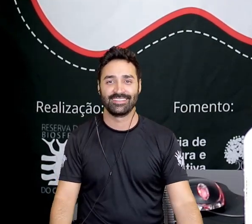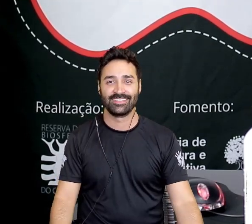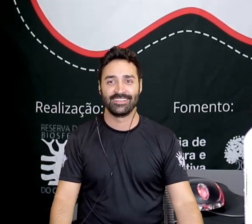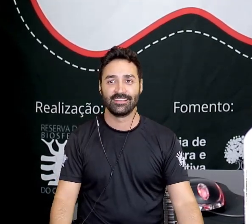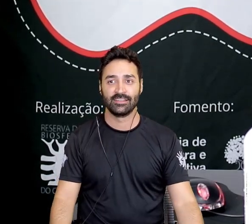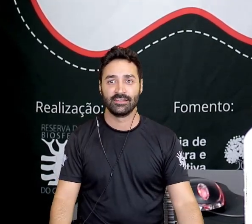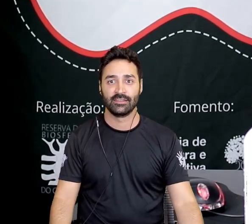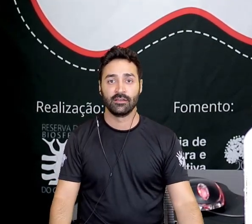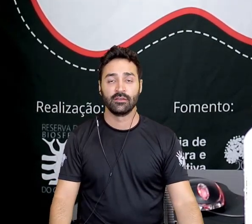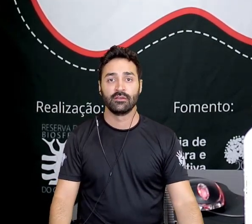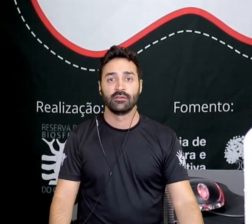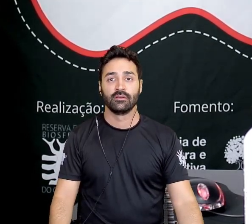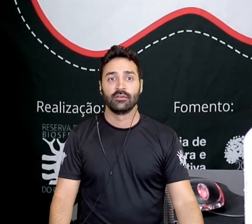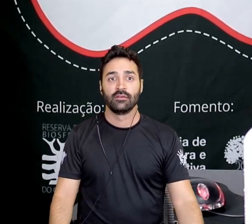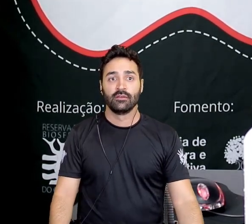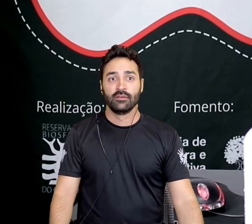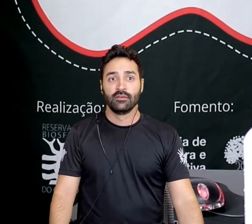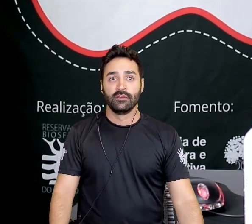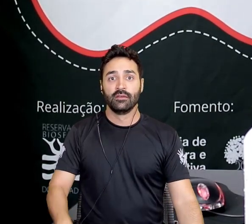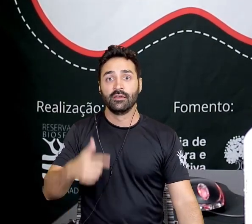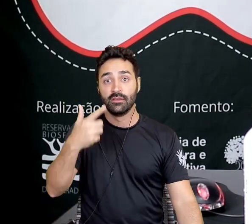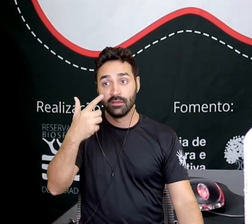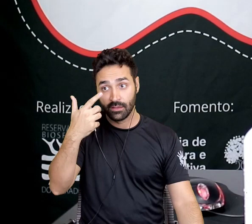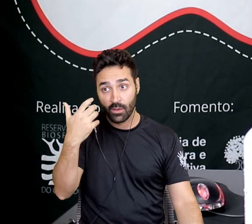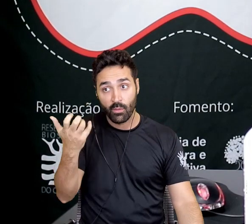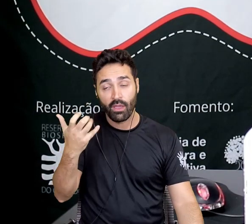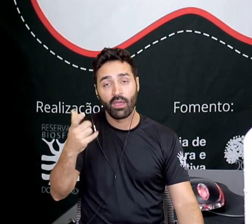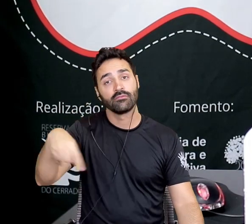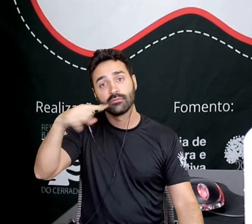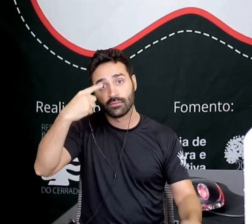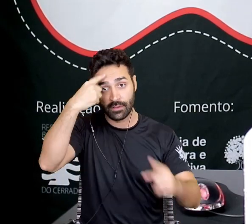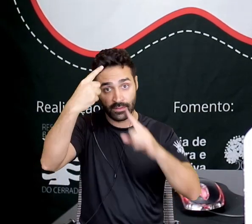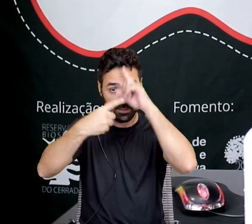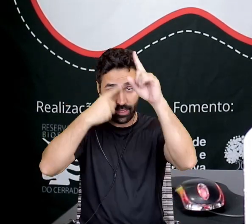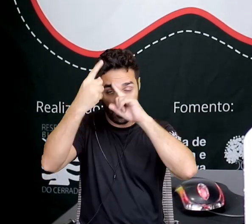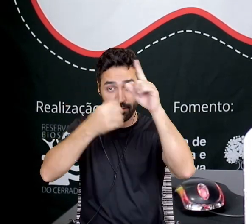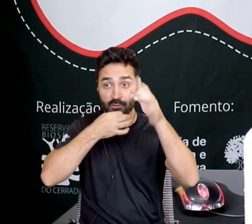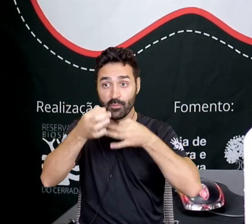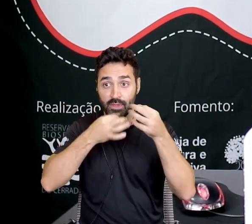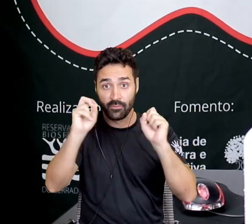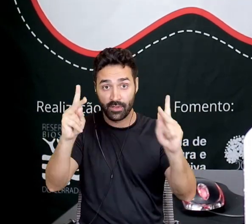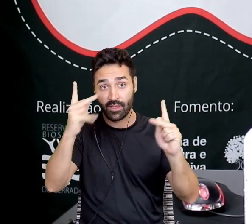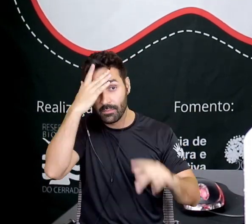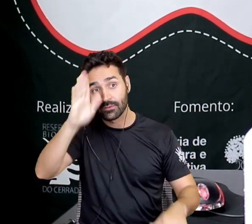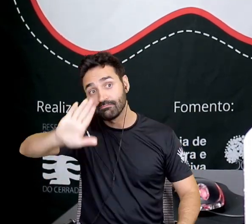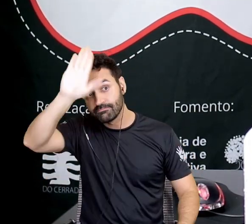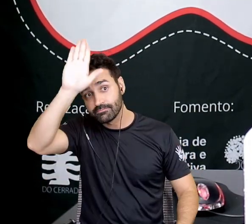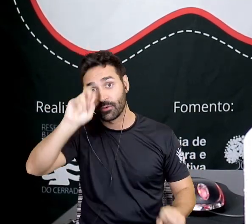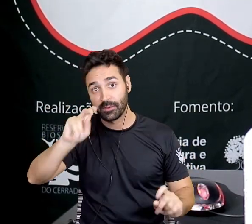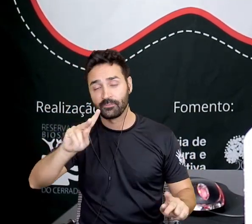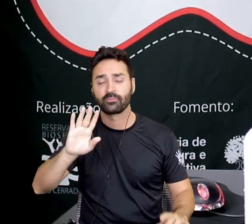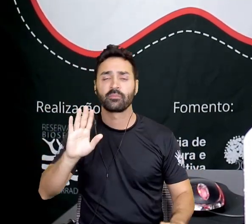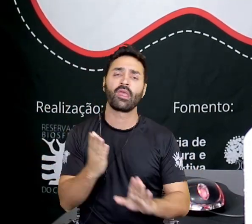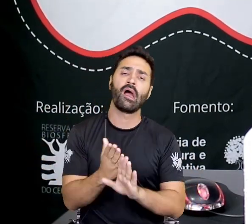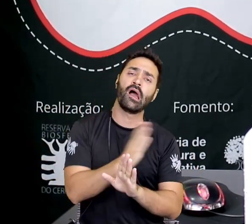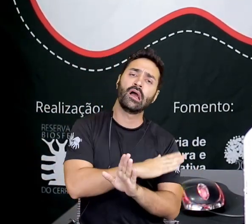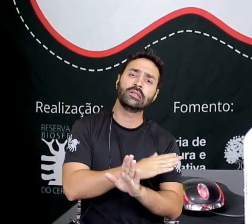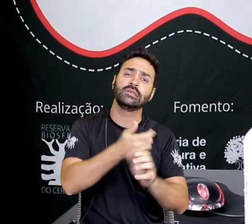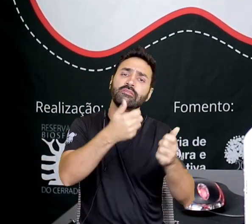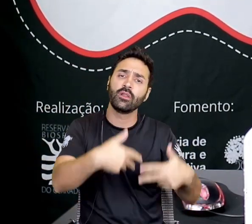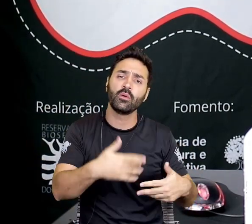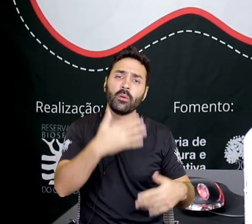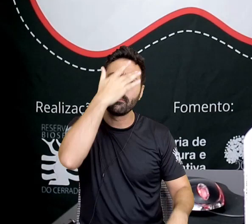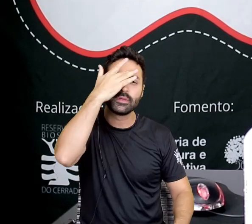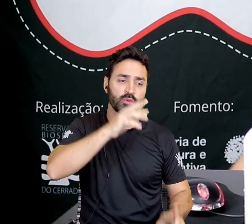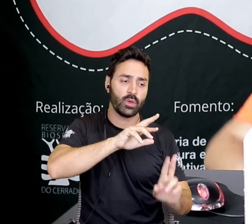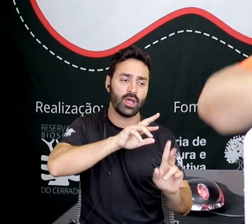Vamos fazer uma outra chuva de ideias aqui com essa galera que está com a mão levantada. Tá? A gente falou ali da pessoa que não